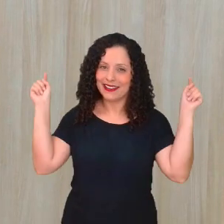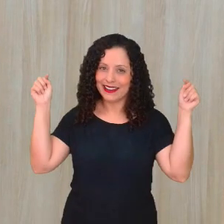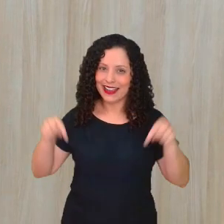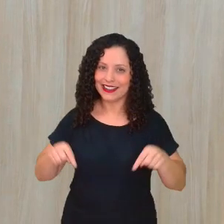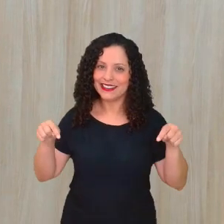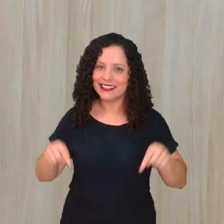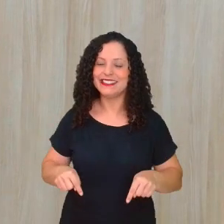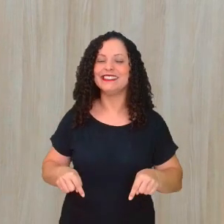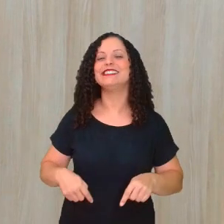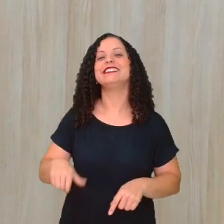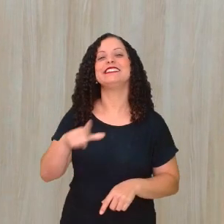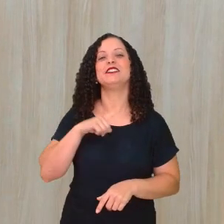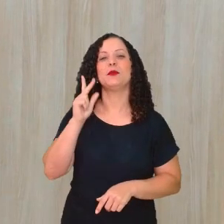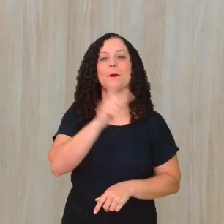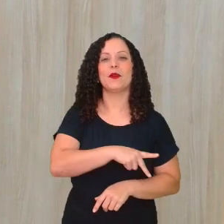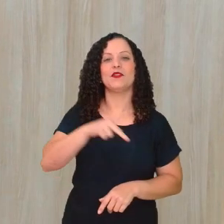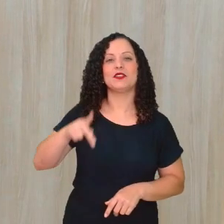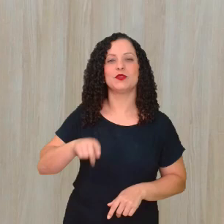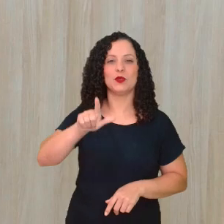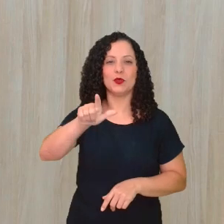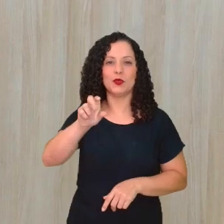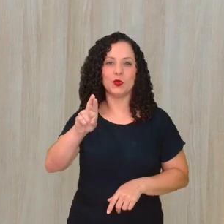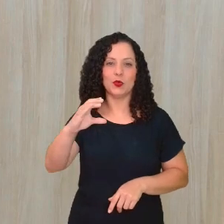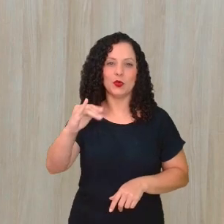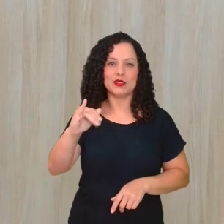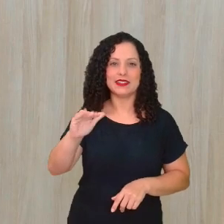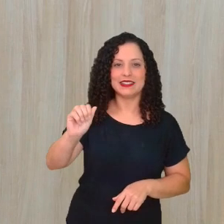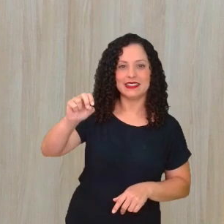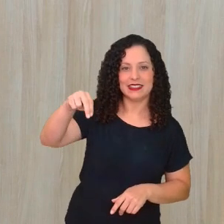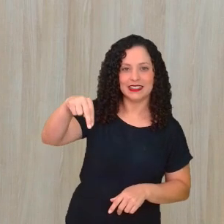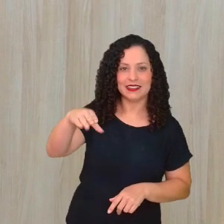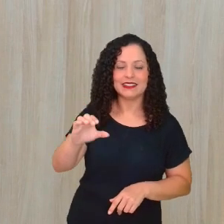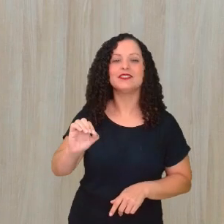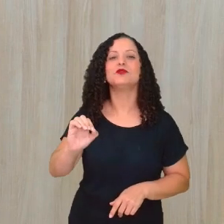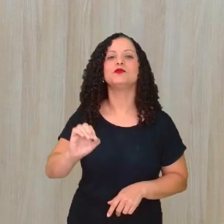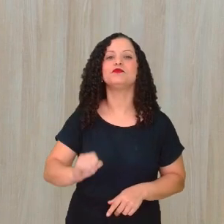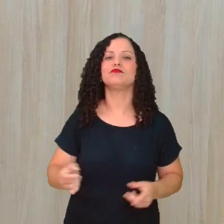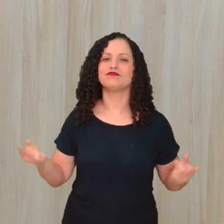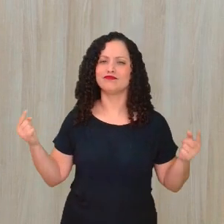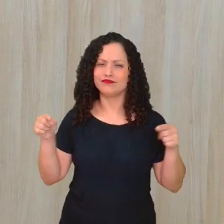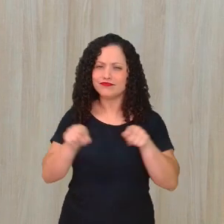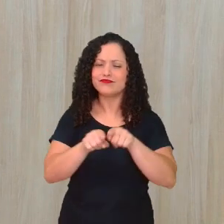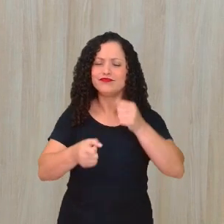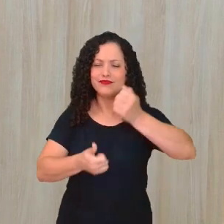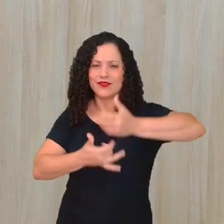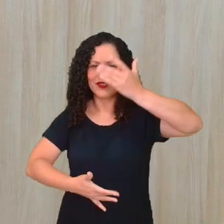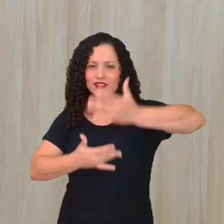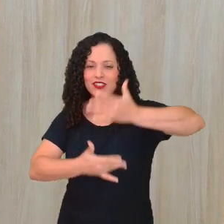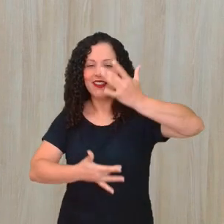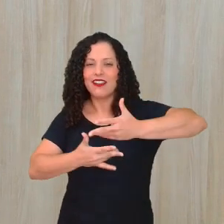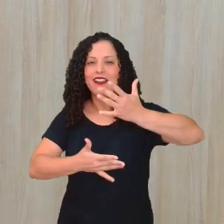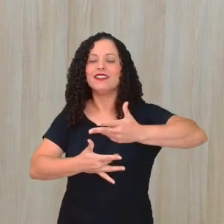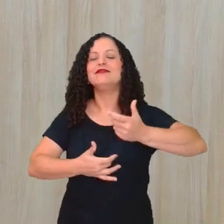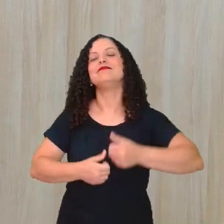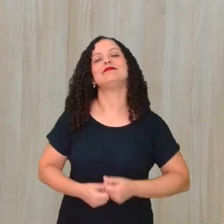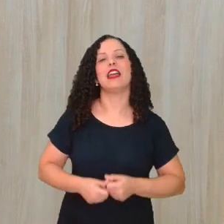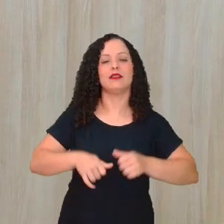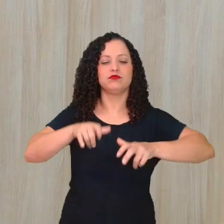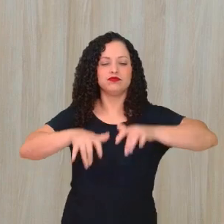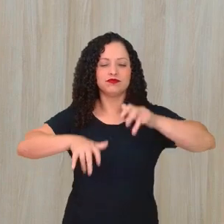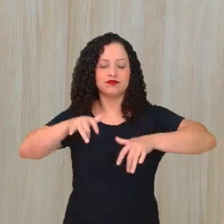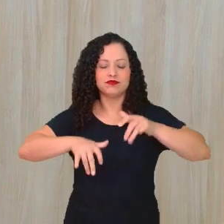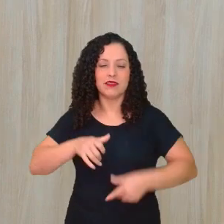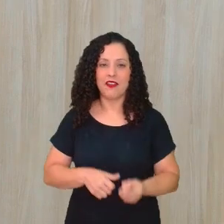tá o professor Luciano aí para acompanhar com vocês o chat, acompanhar a participação,